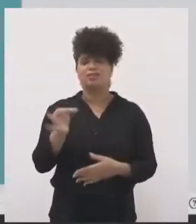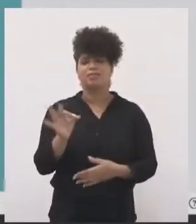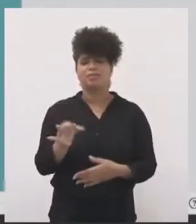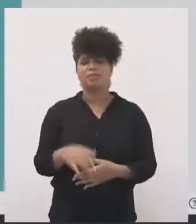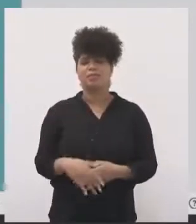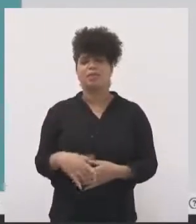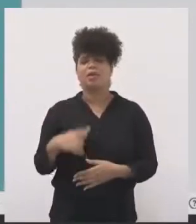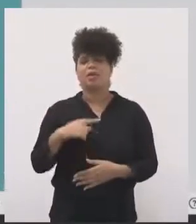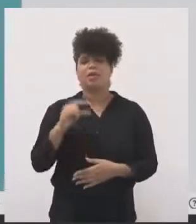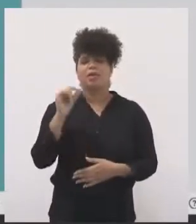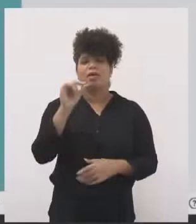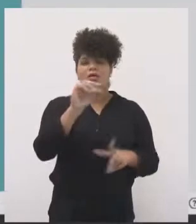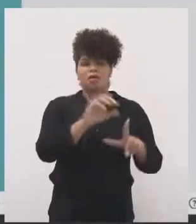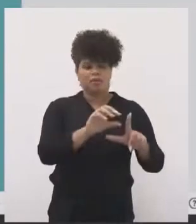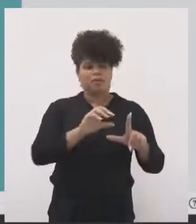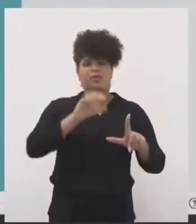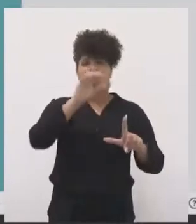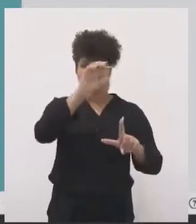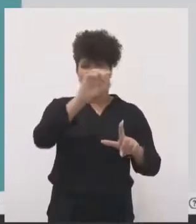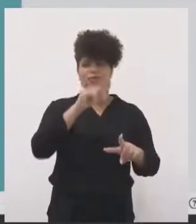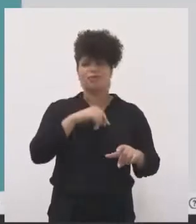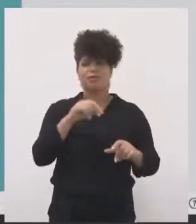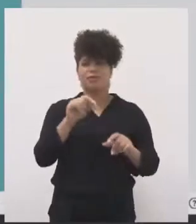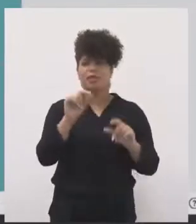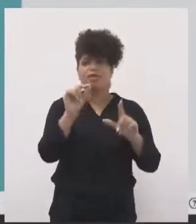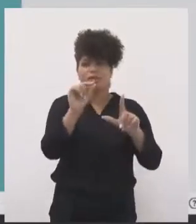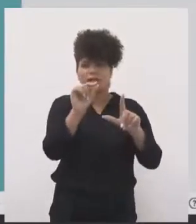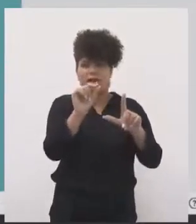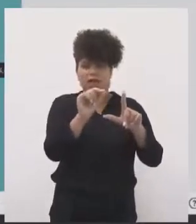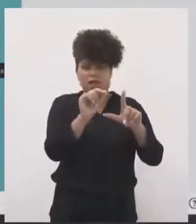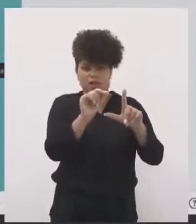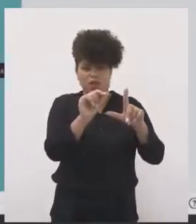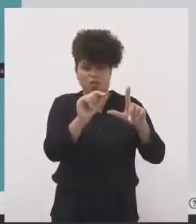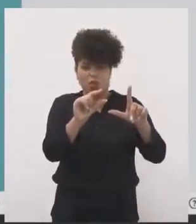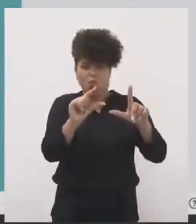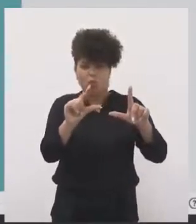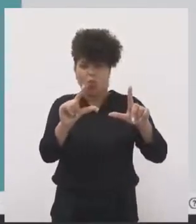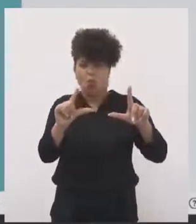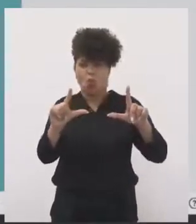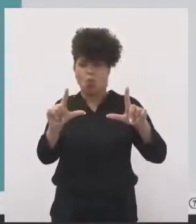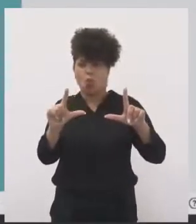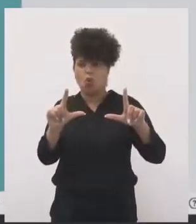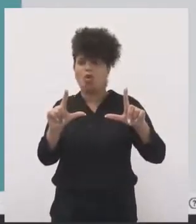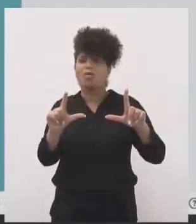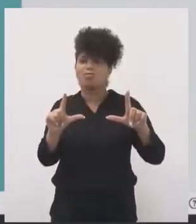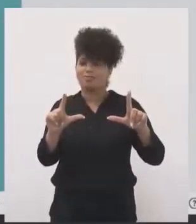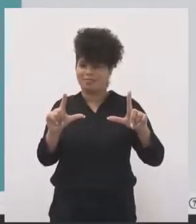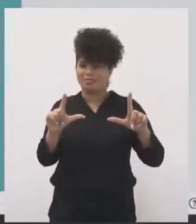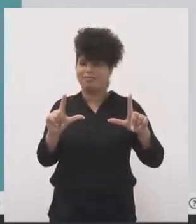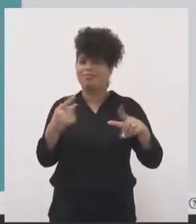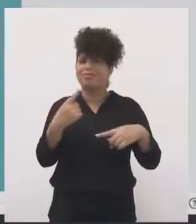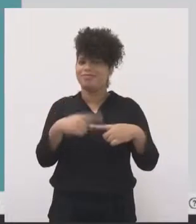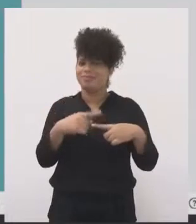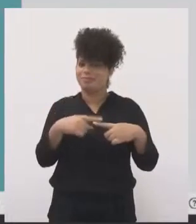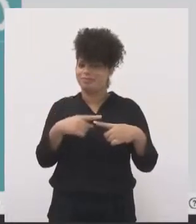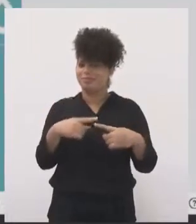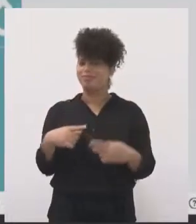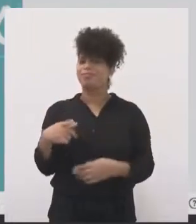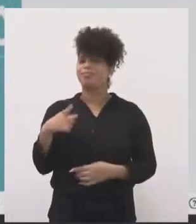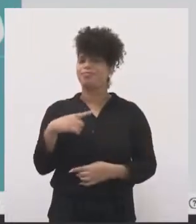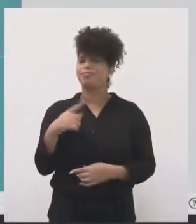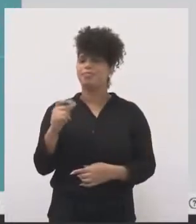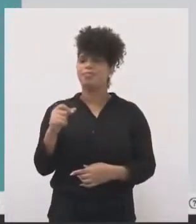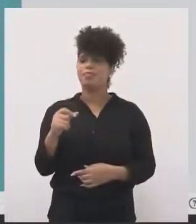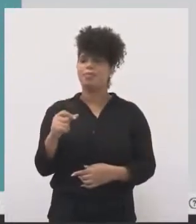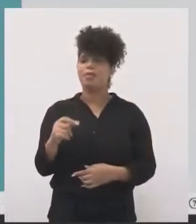cima. E clicar na alça lateral para aumentar aqui o tamanho do meu título, porque aqui vai ser a capa